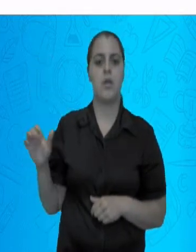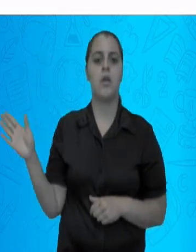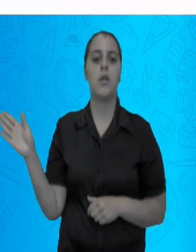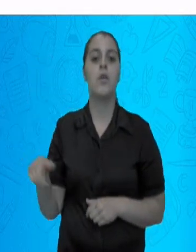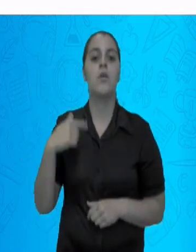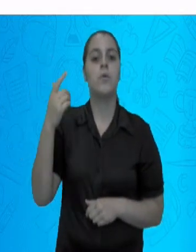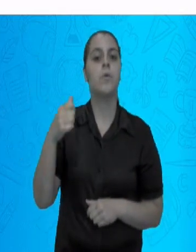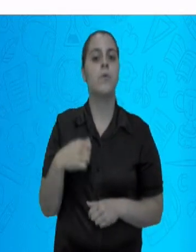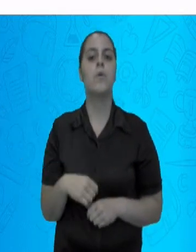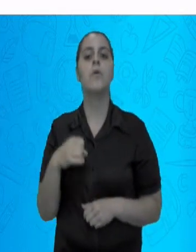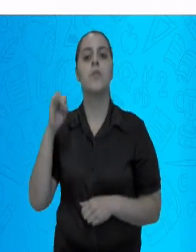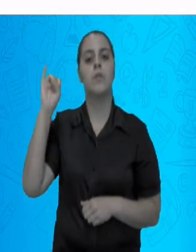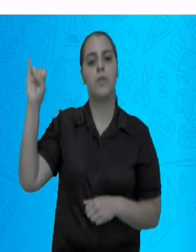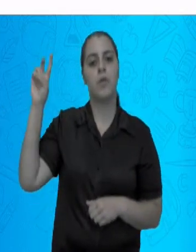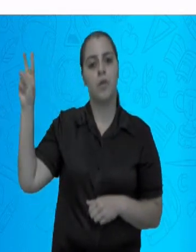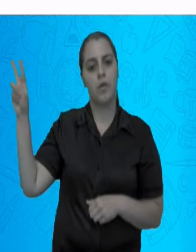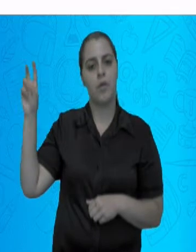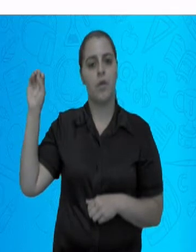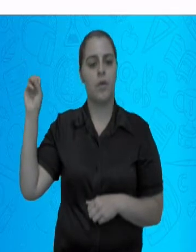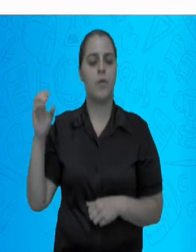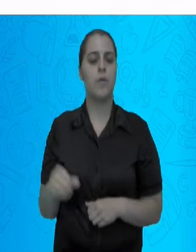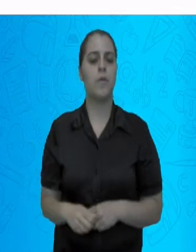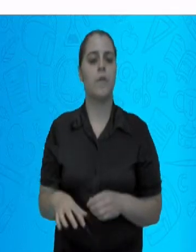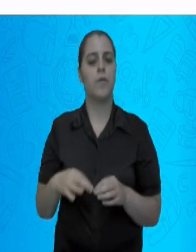13 presentes.